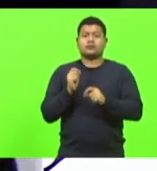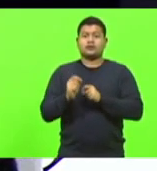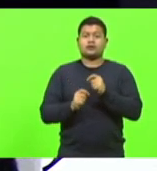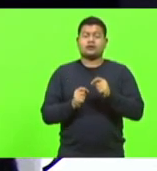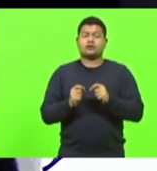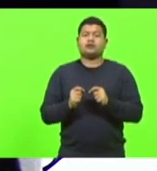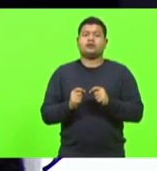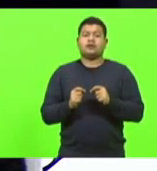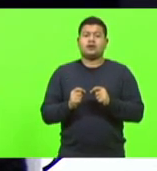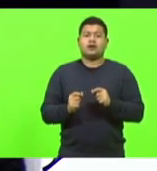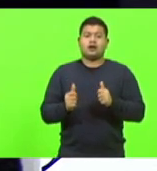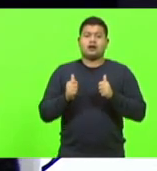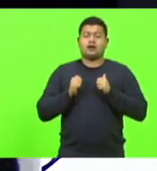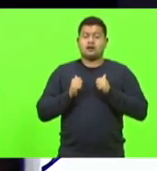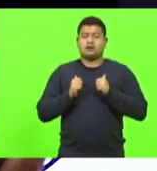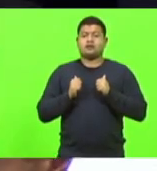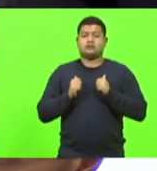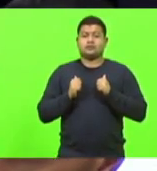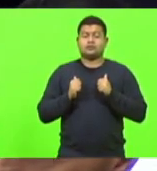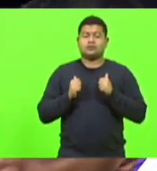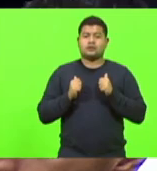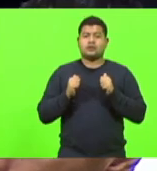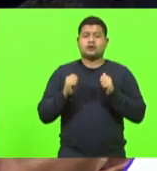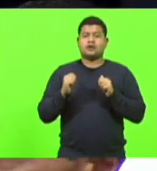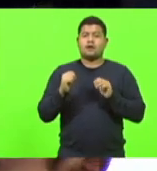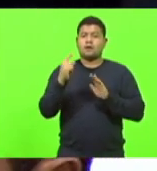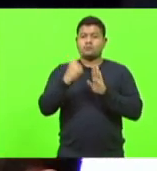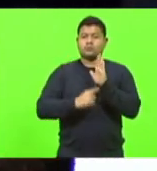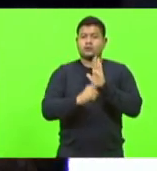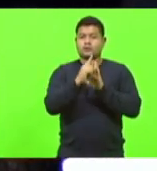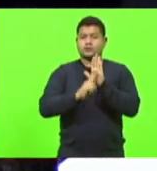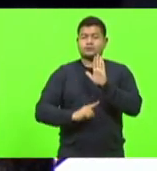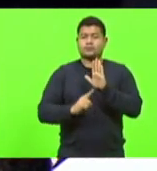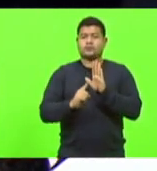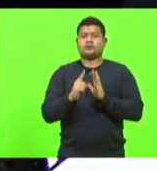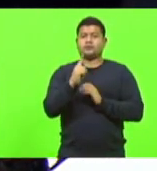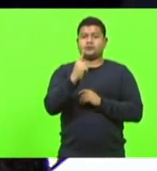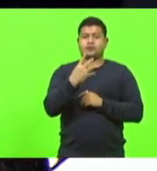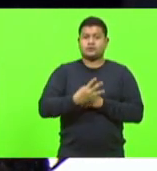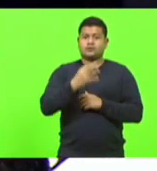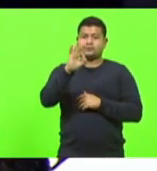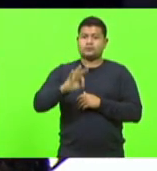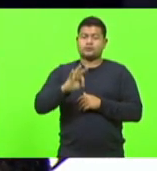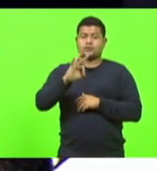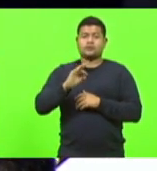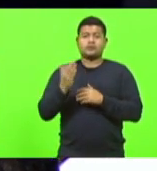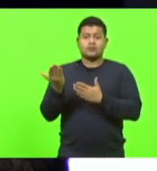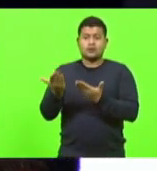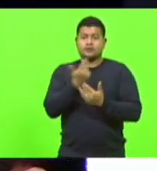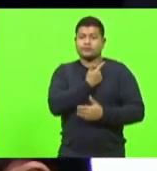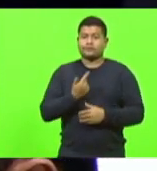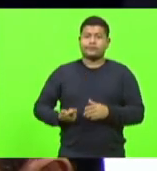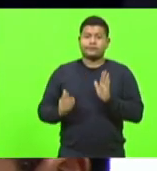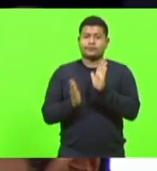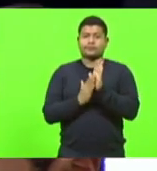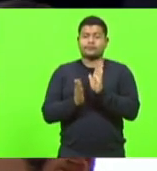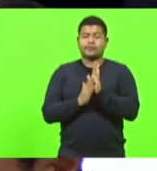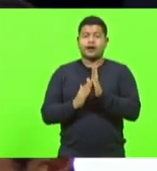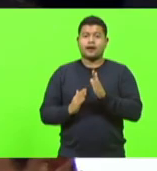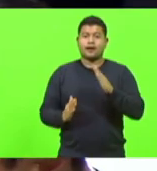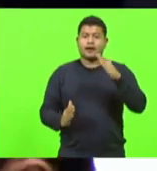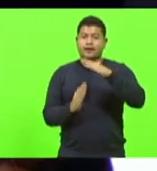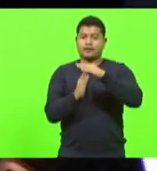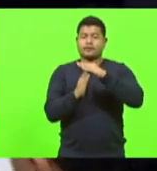14 por cento que o Governo está propondo para quem recebe até o teto o nosso economista Doutor Juliano